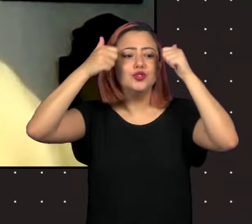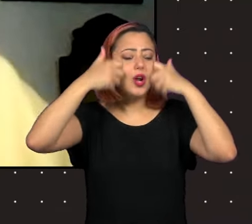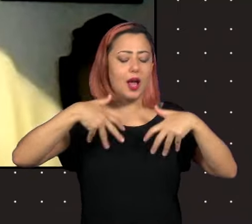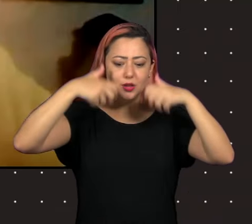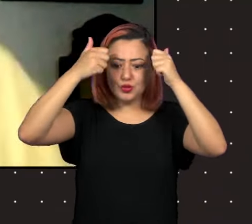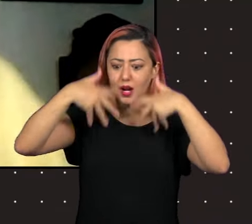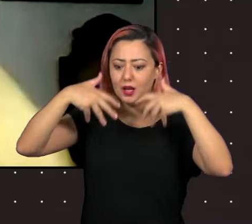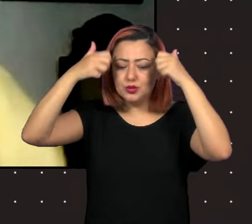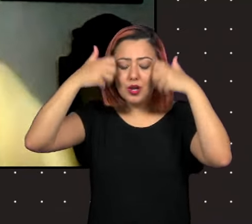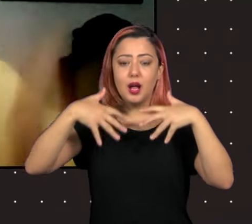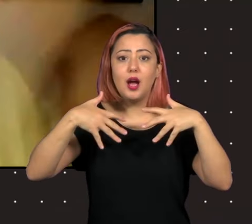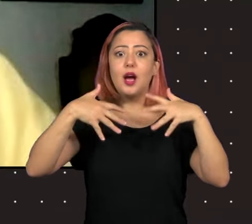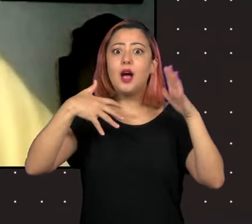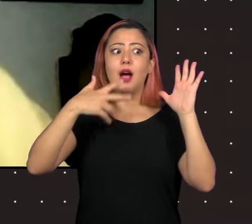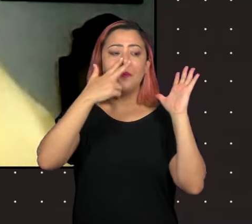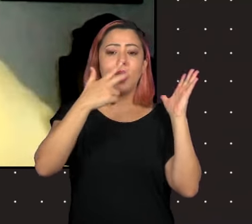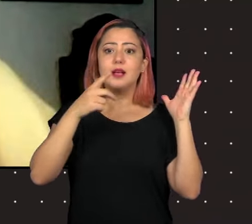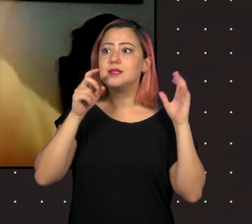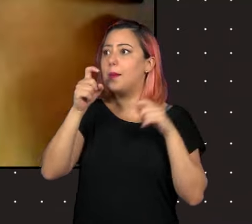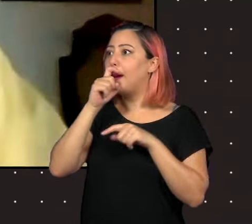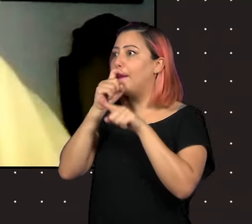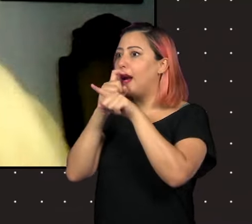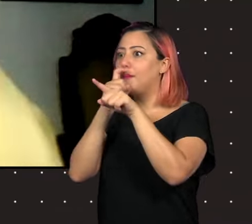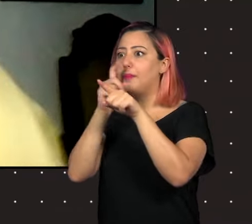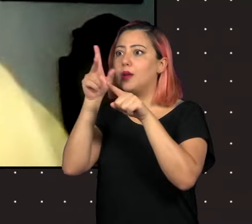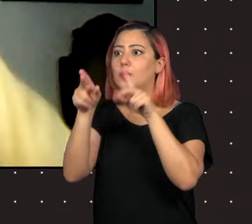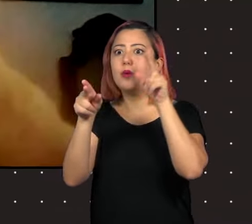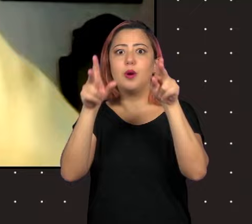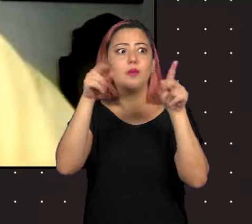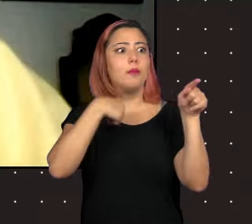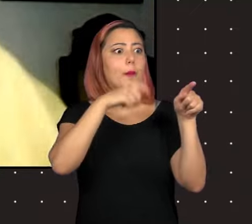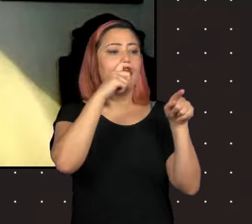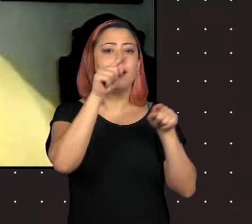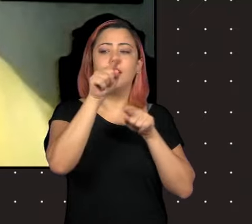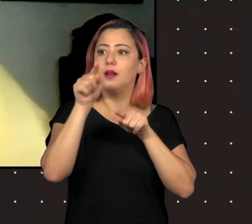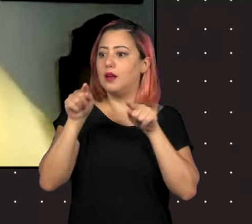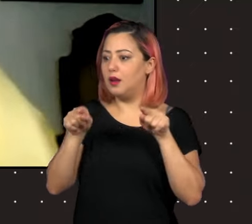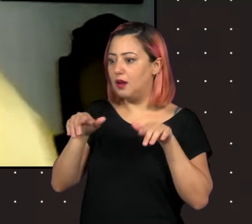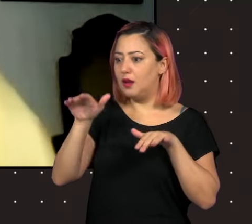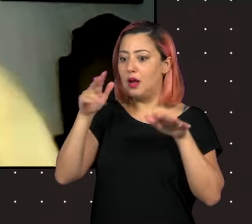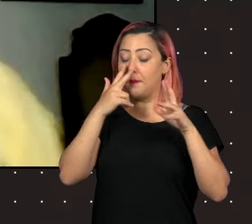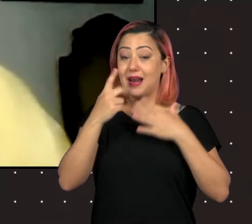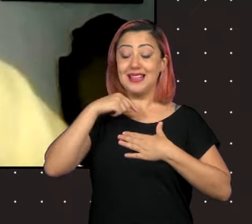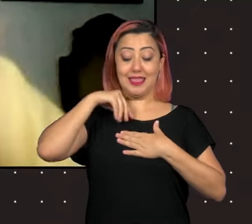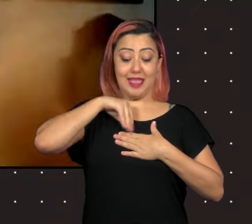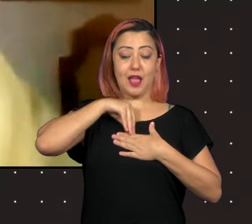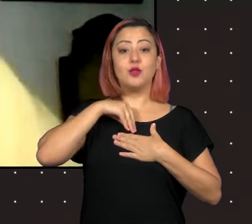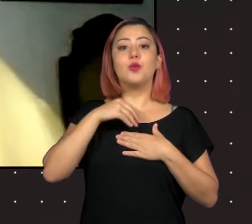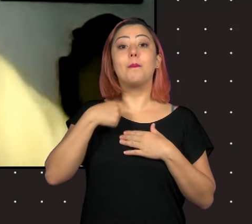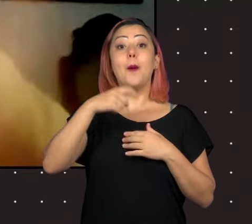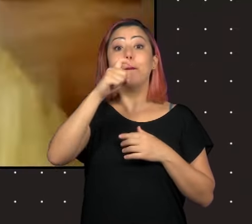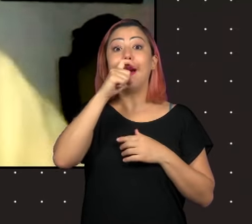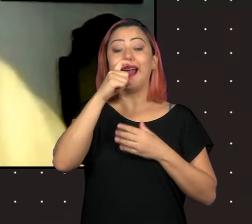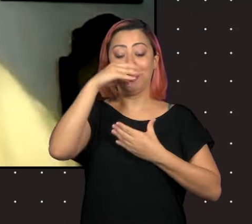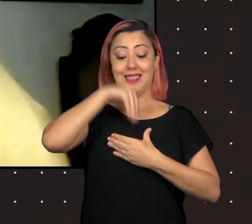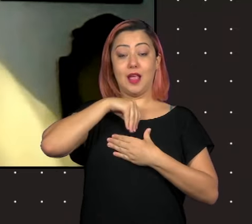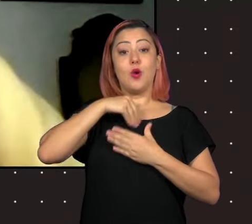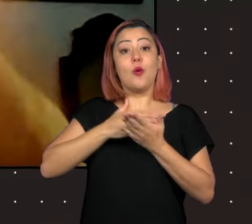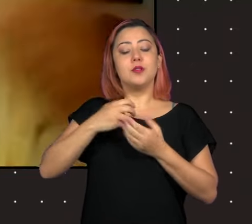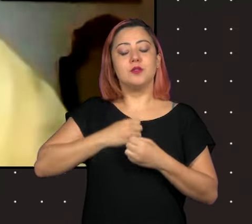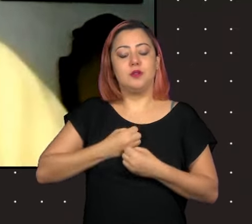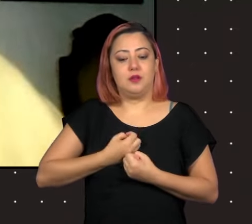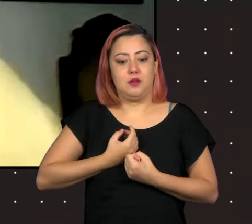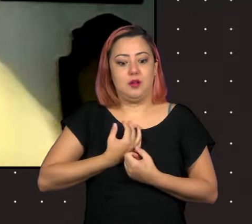eu chorava. Era o meu pai, eu recebendo meu pai crescendo dentro de mim, eu aceitando, assumindo o meu